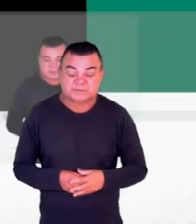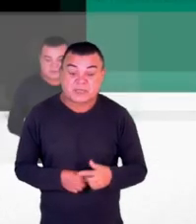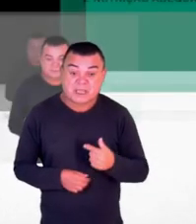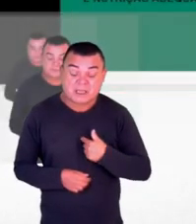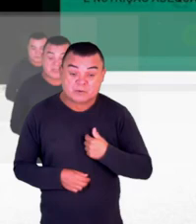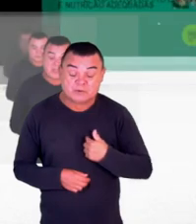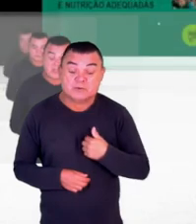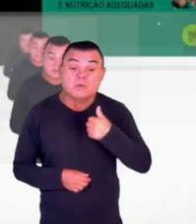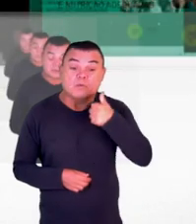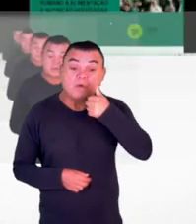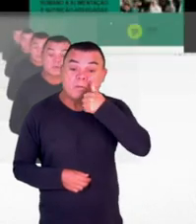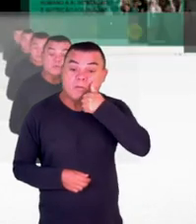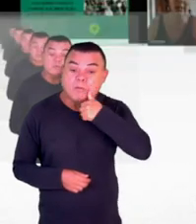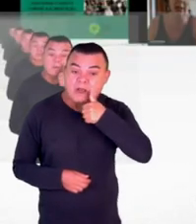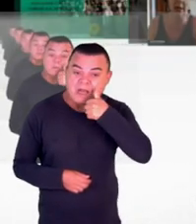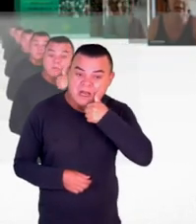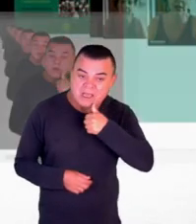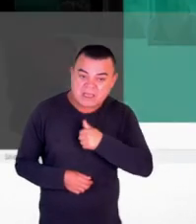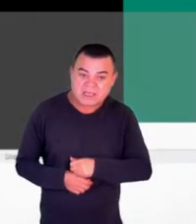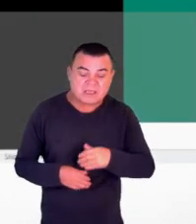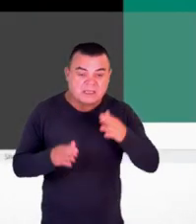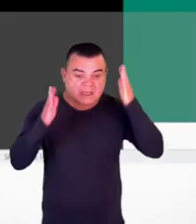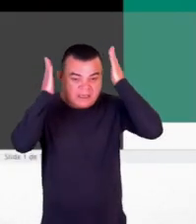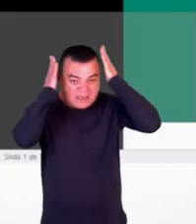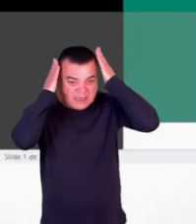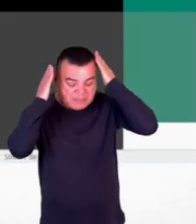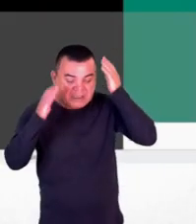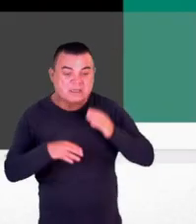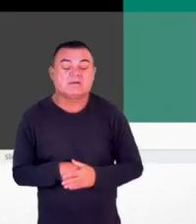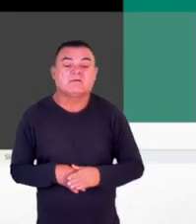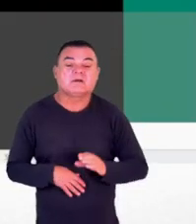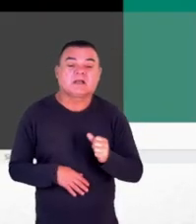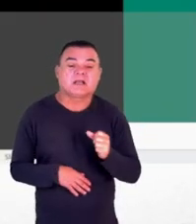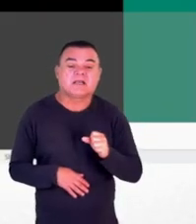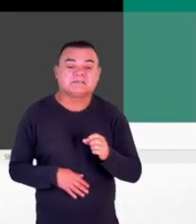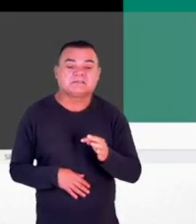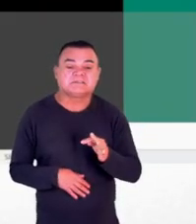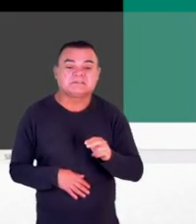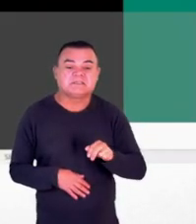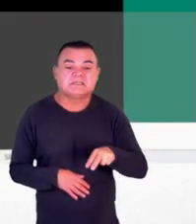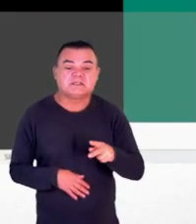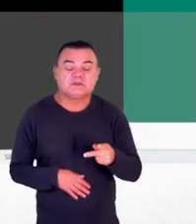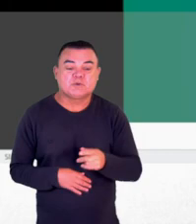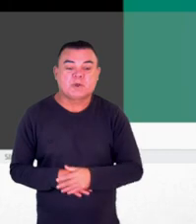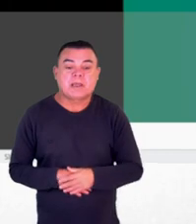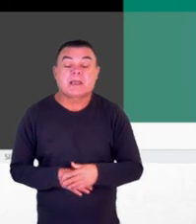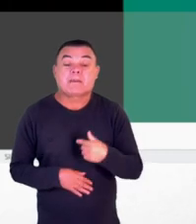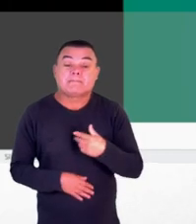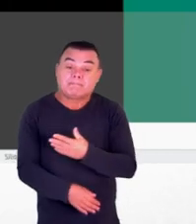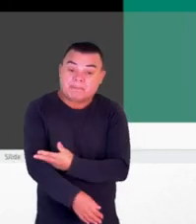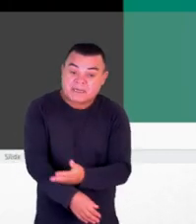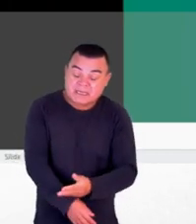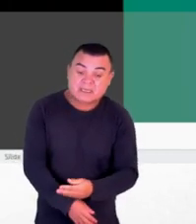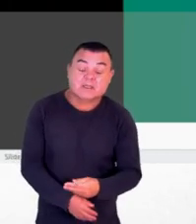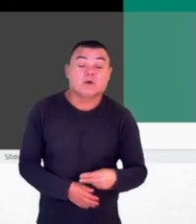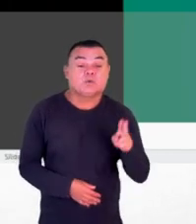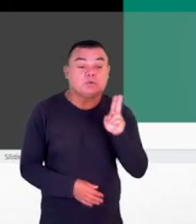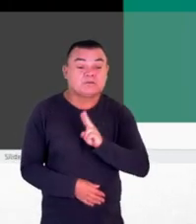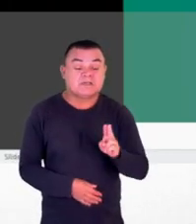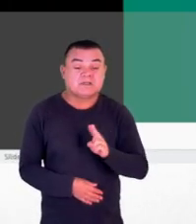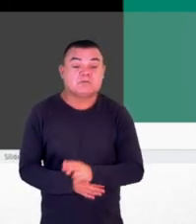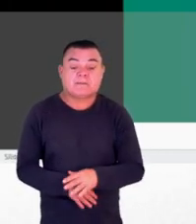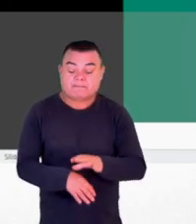mulher eh de cabelo castanho Branca eu tô usando uma pulseira indígena eh feita